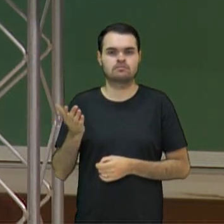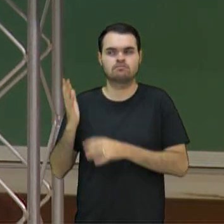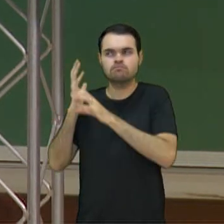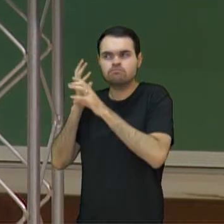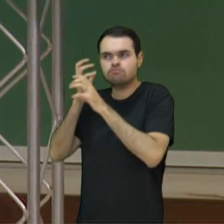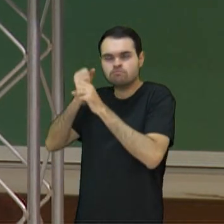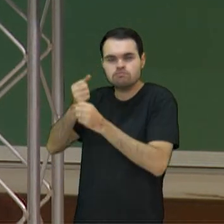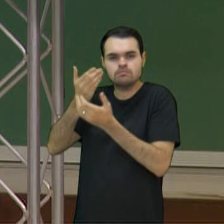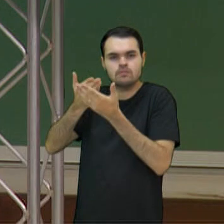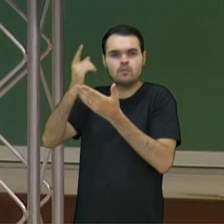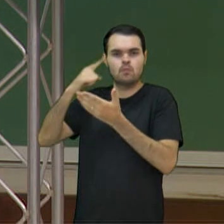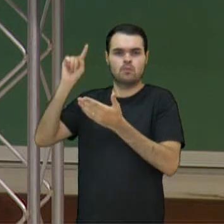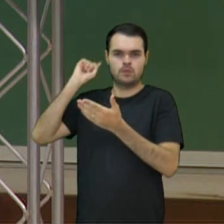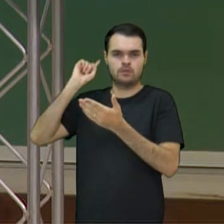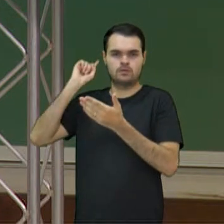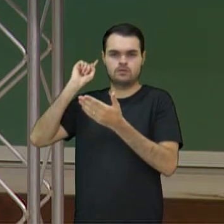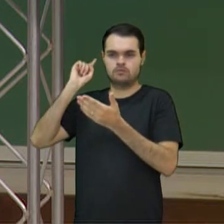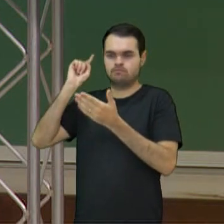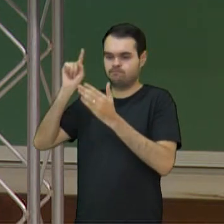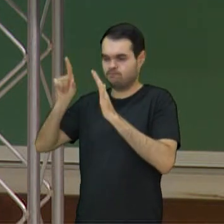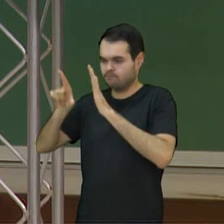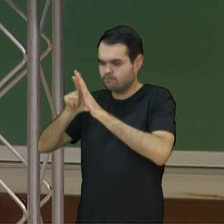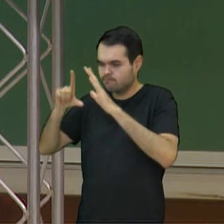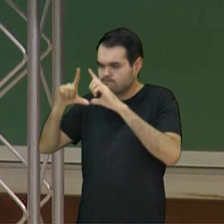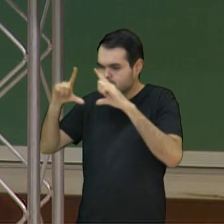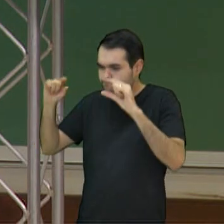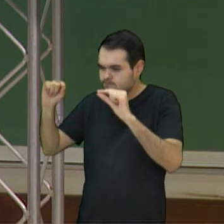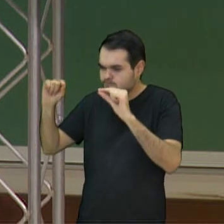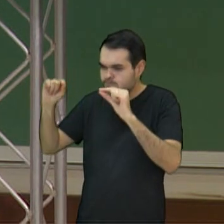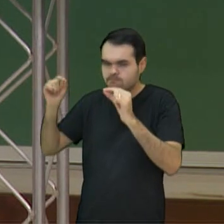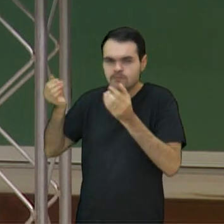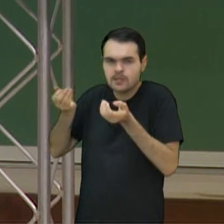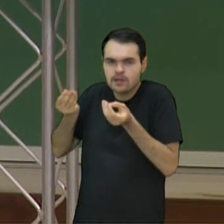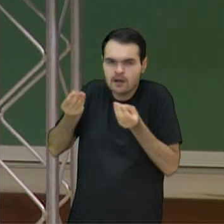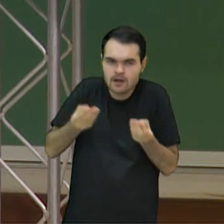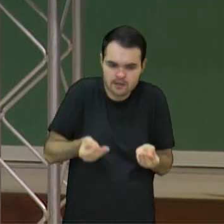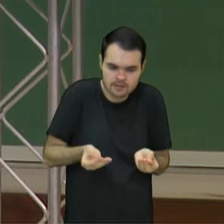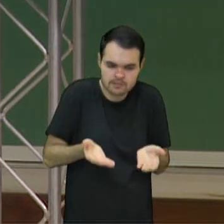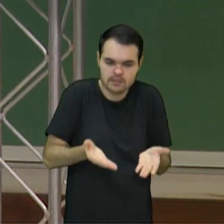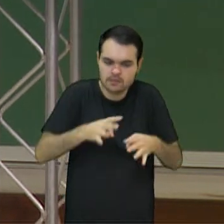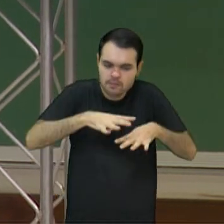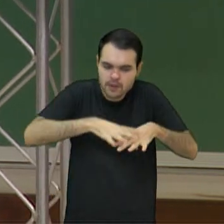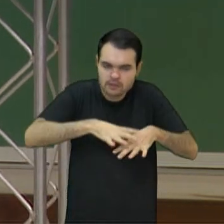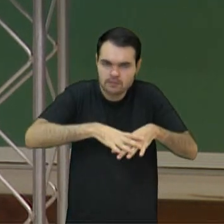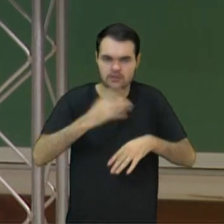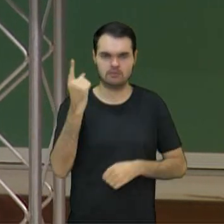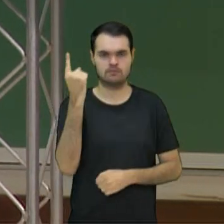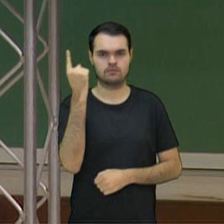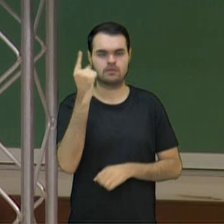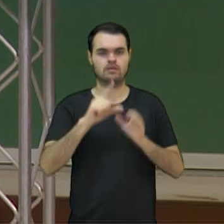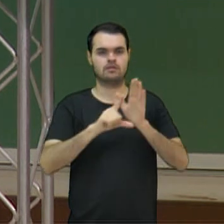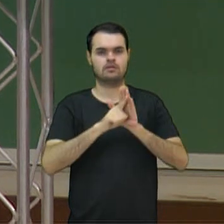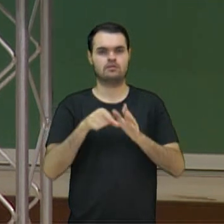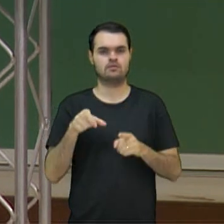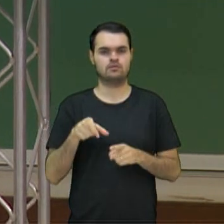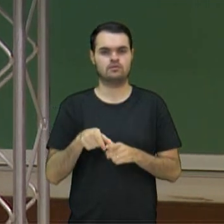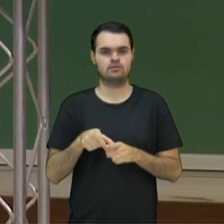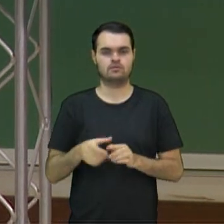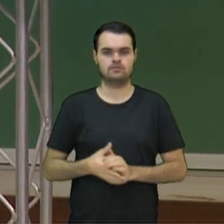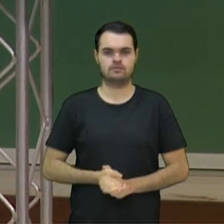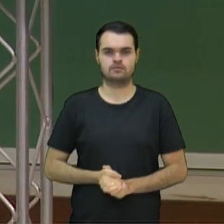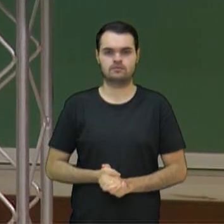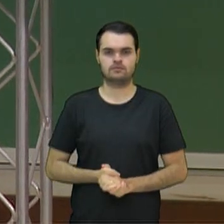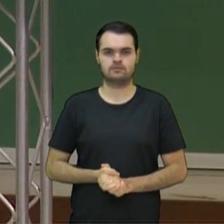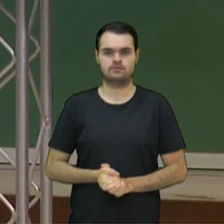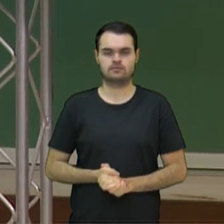recordando a aula anterior e aplicando a equação, aplicando matematicamente a primeira lei de Ohm.